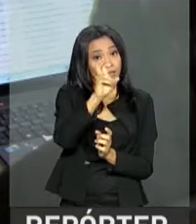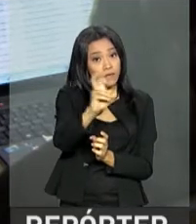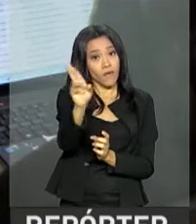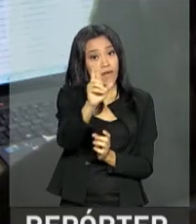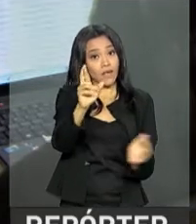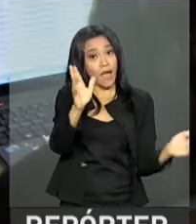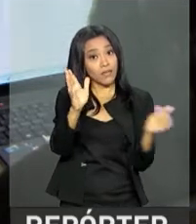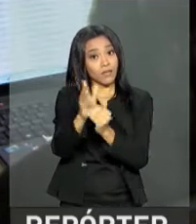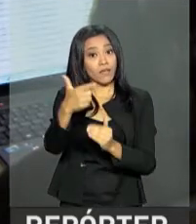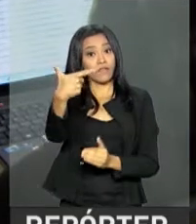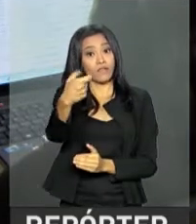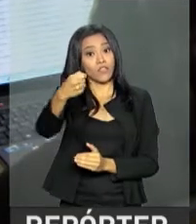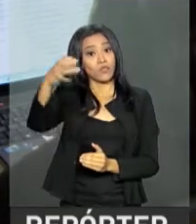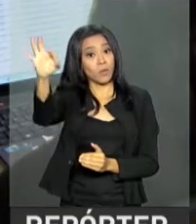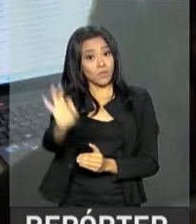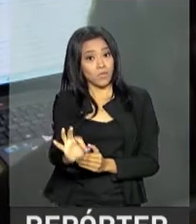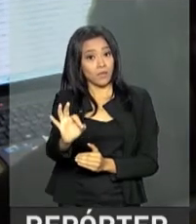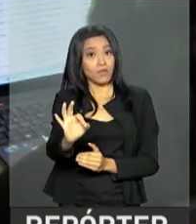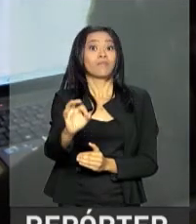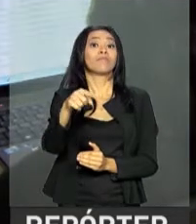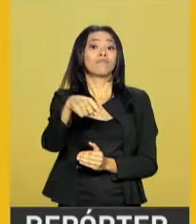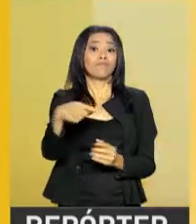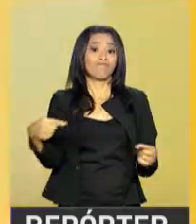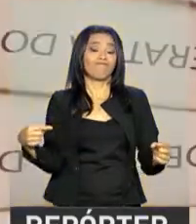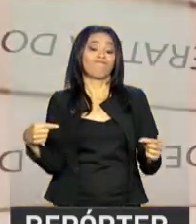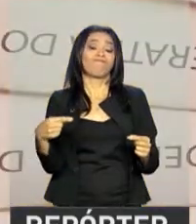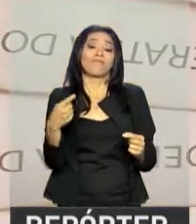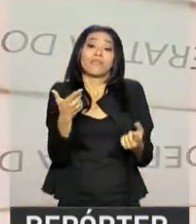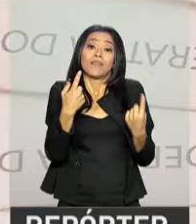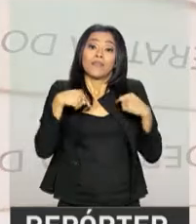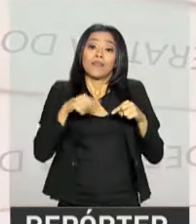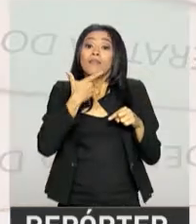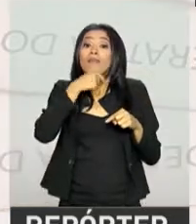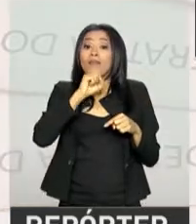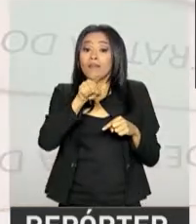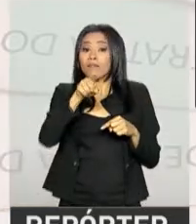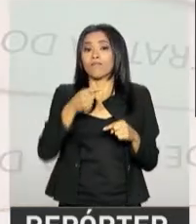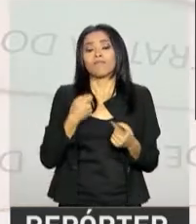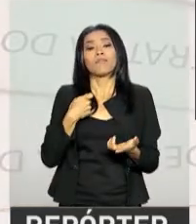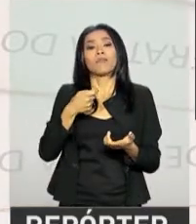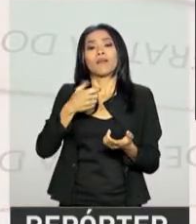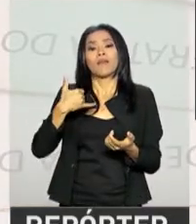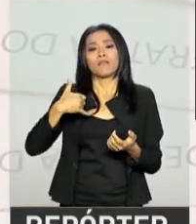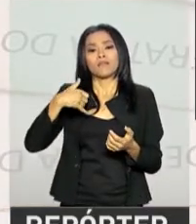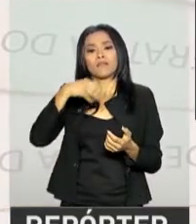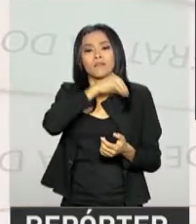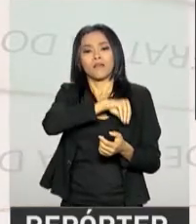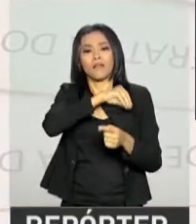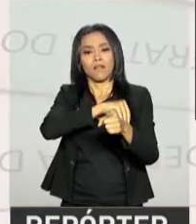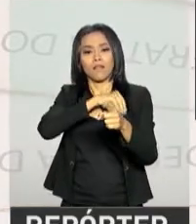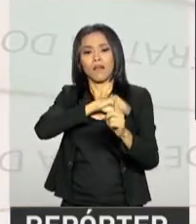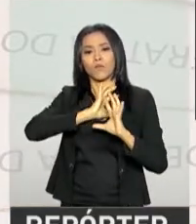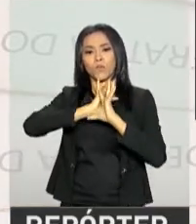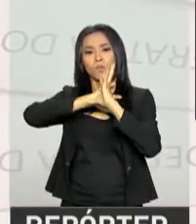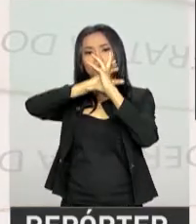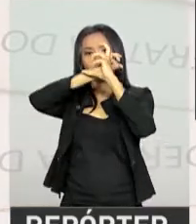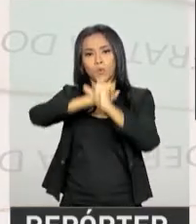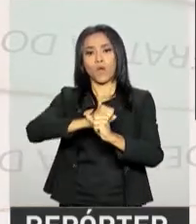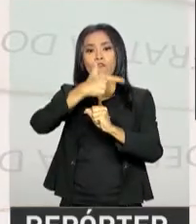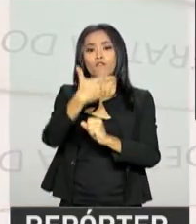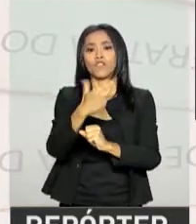165 até 20% do imposto devido. Deve declarar o imposto de renda quem teve rendimento superior a